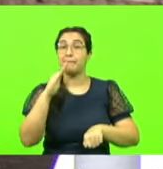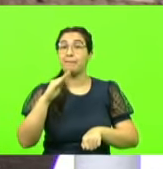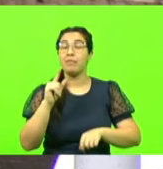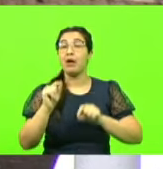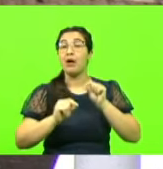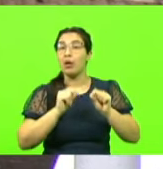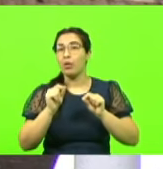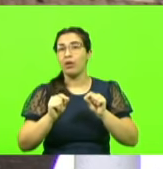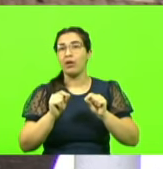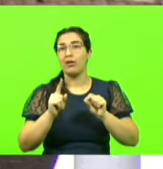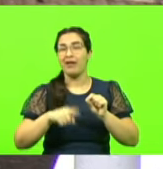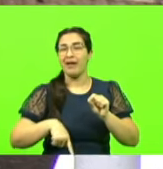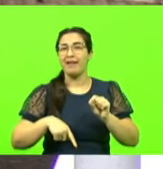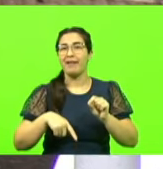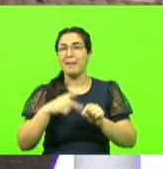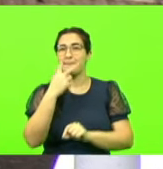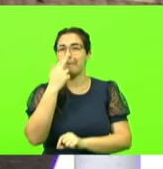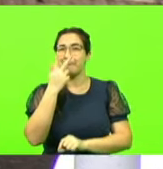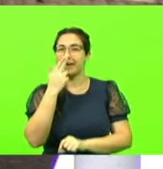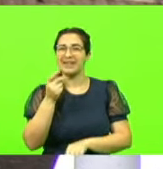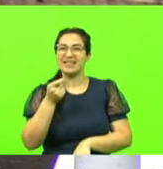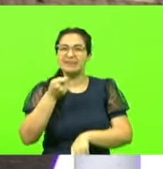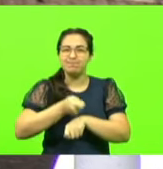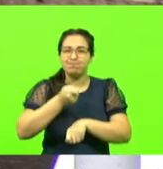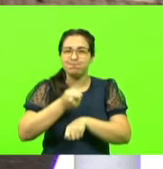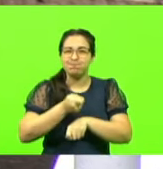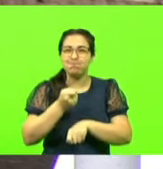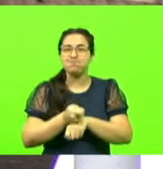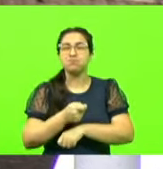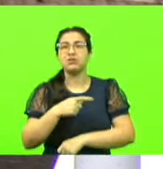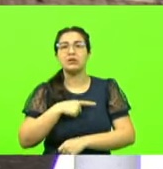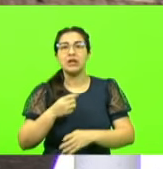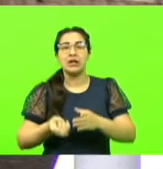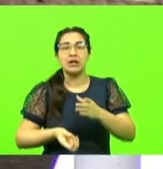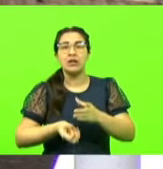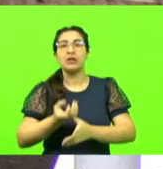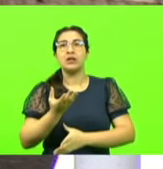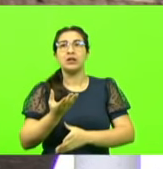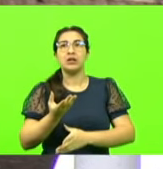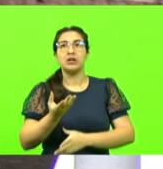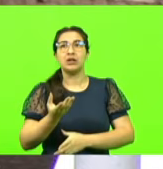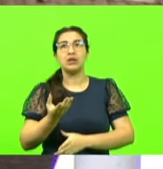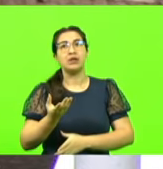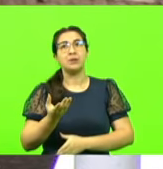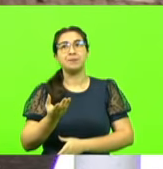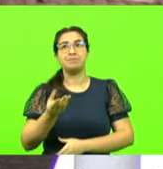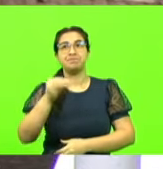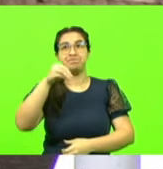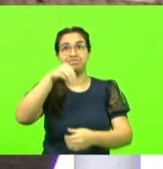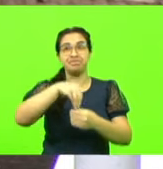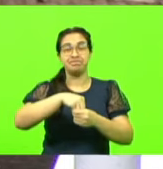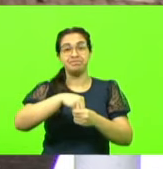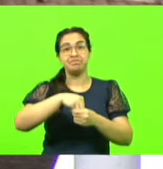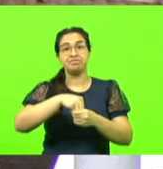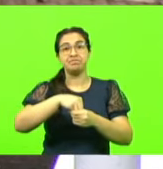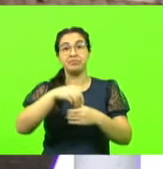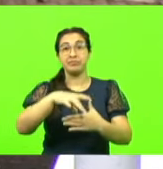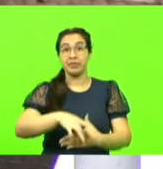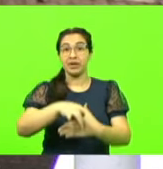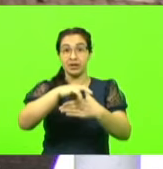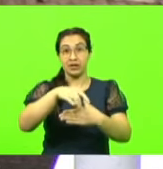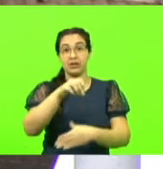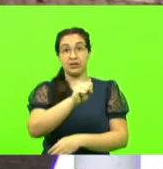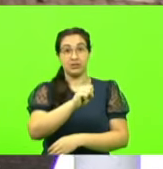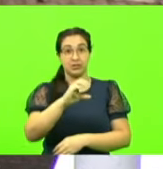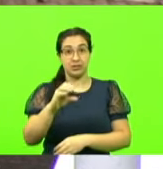por uma teimosia que foi criada, imagino, originada por lideranças até de Santa Catarina,